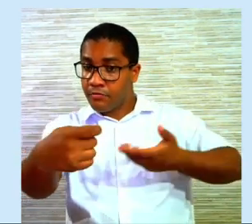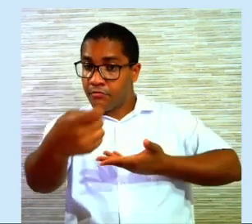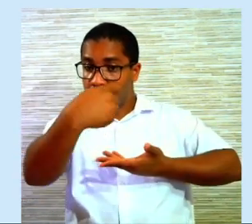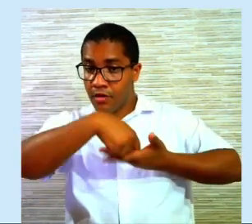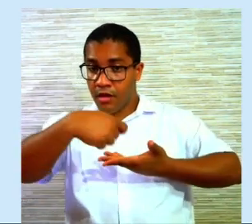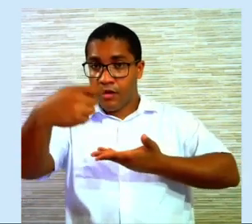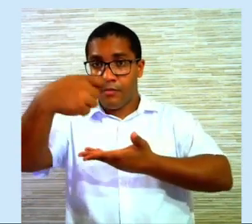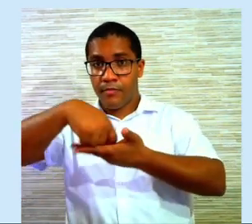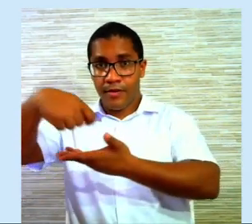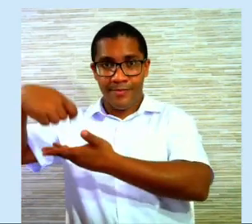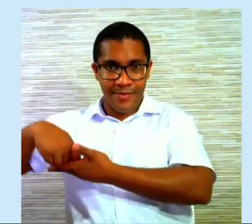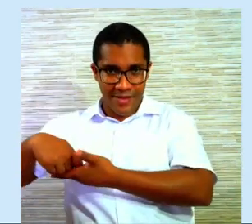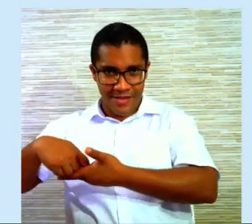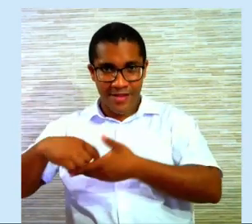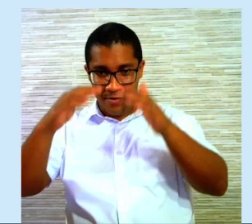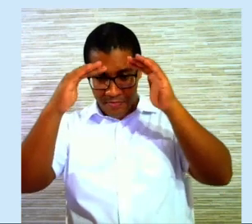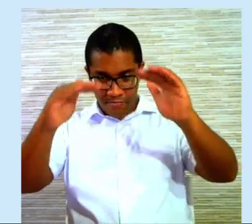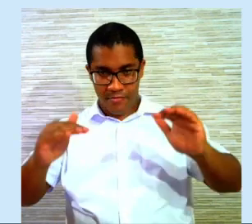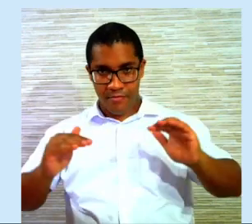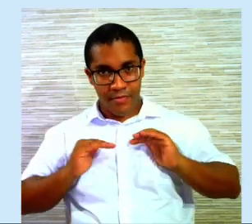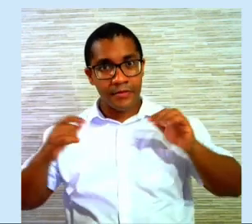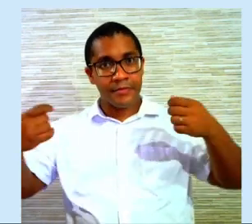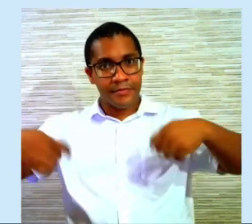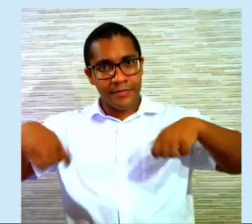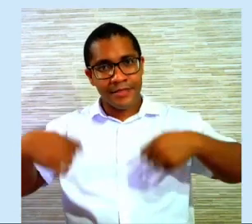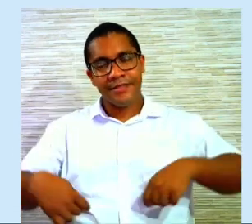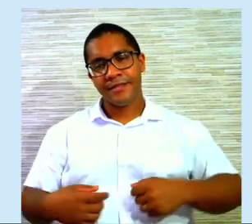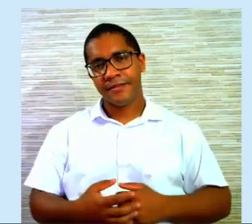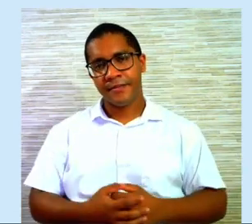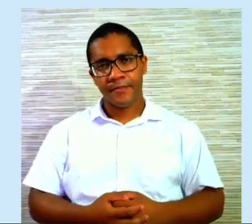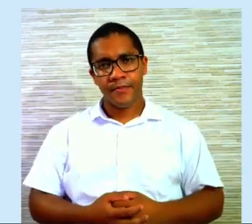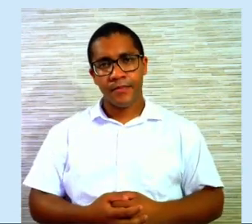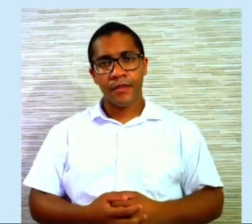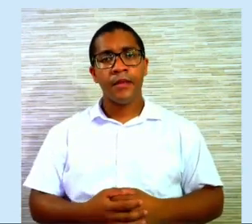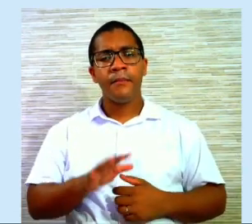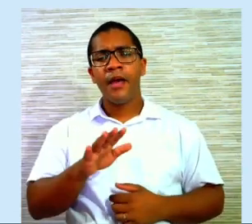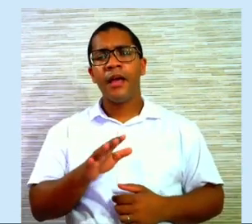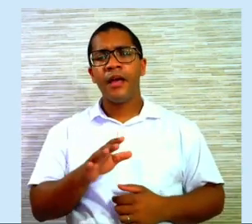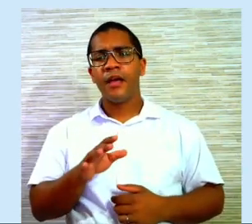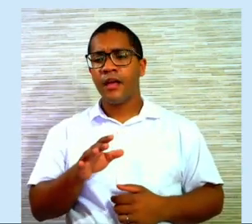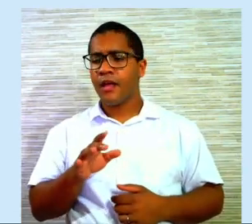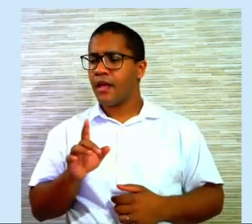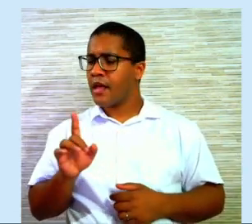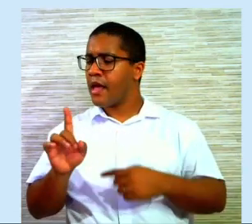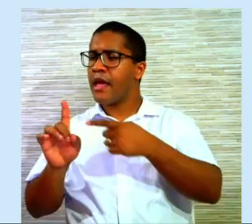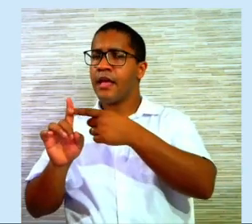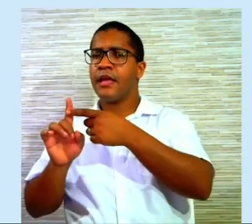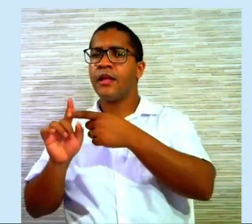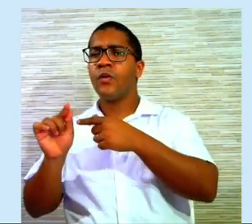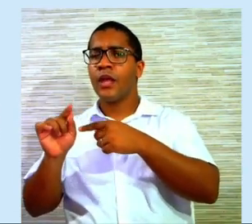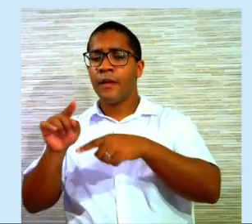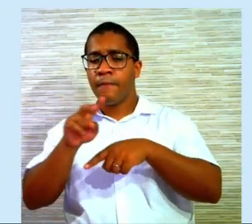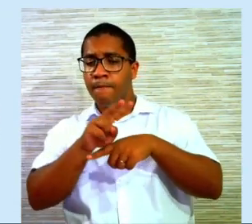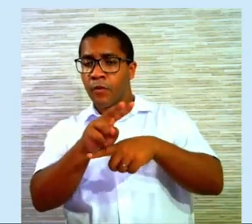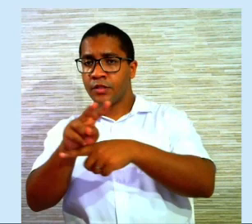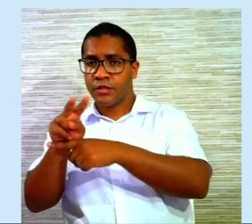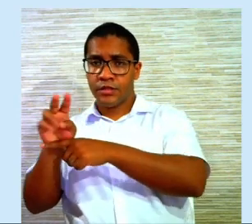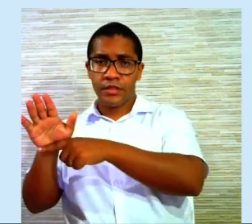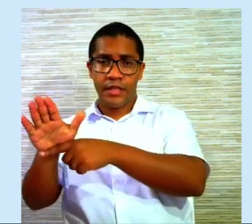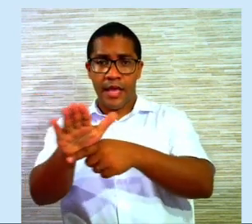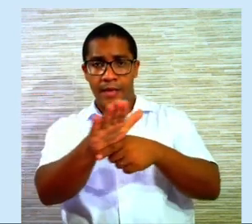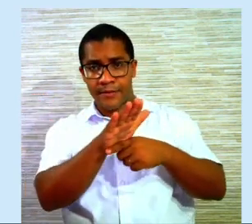devia algumas obrigações e obediência. Em troca de quê? Em troca de proteção,